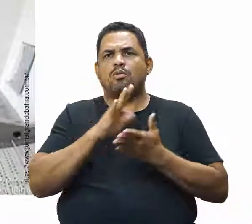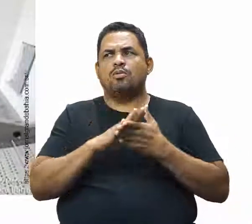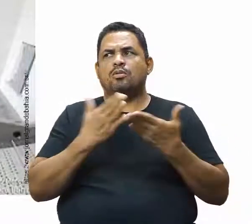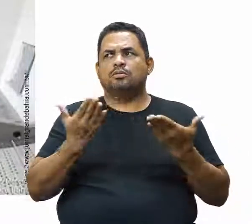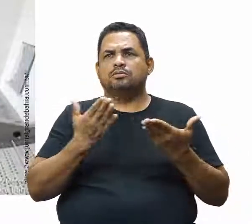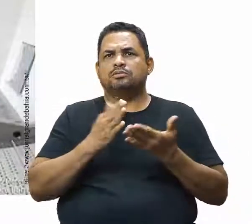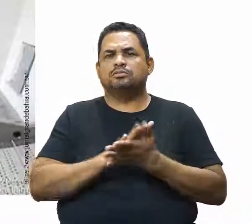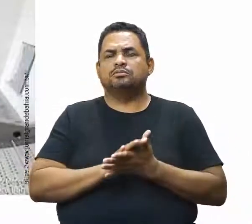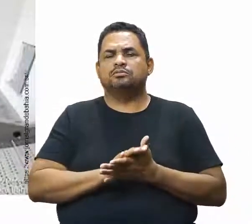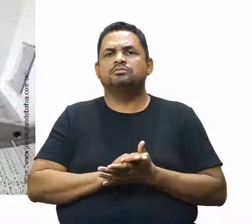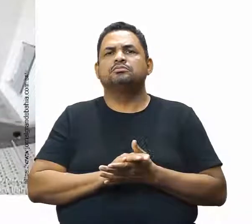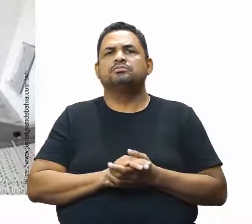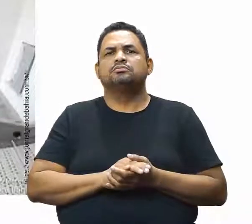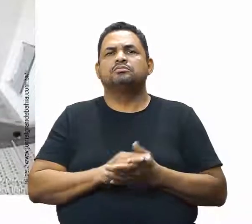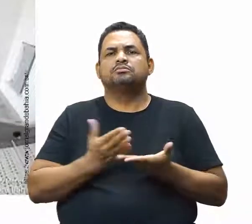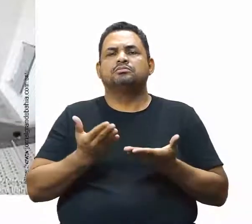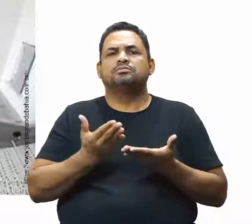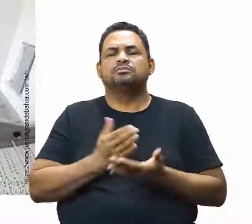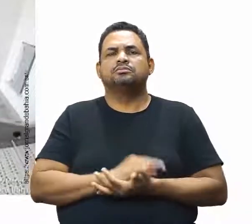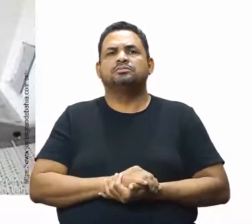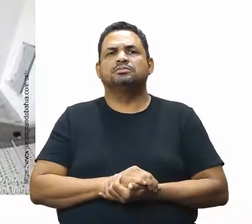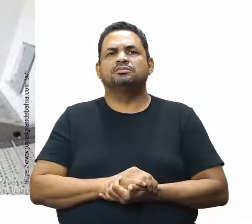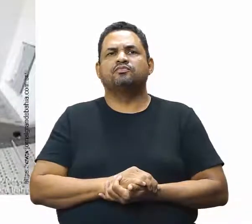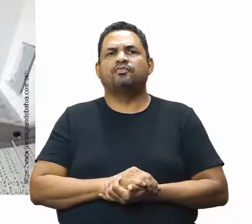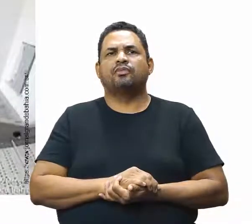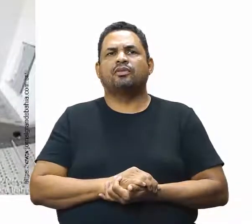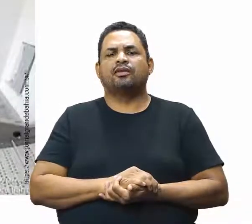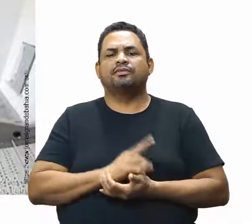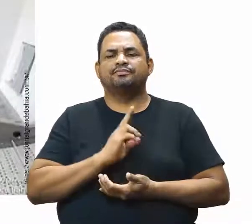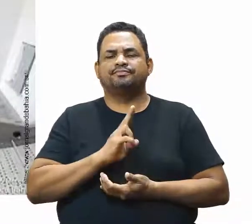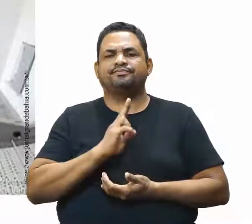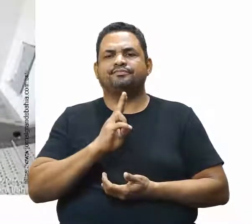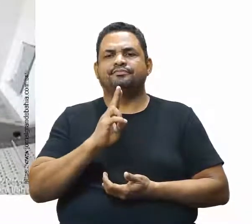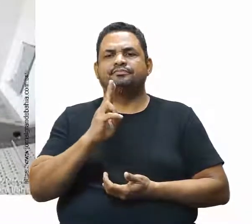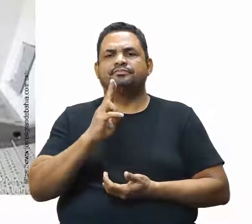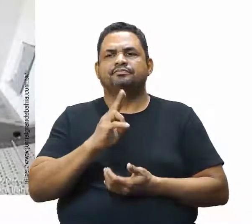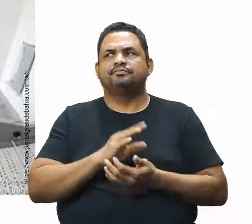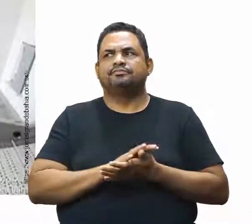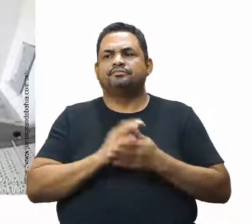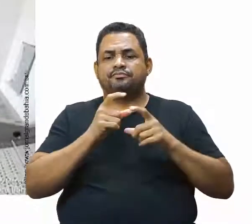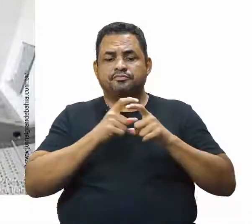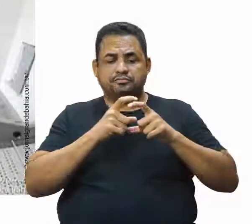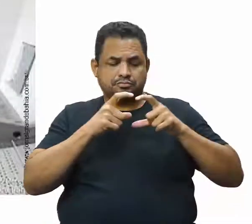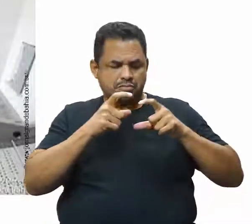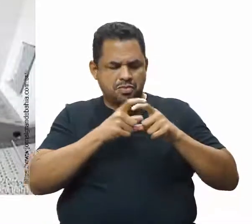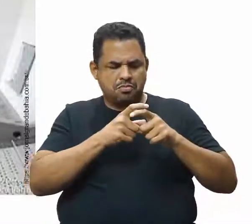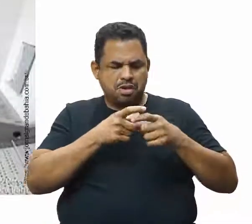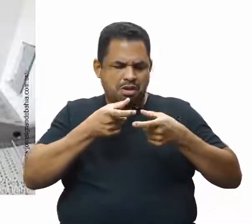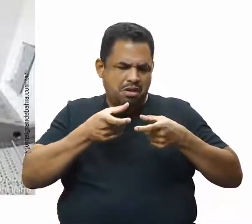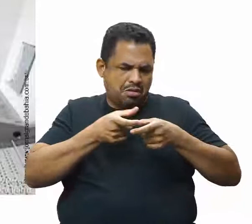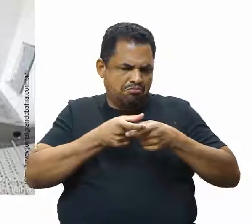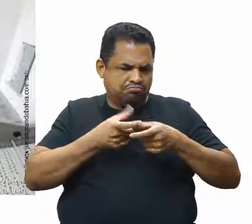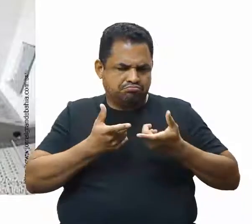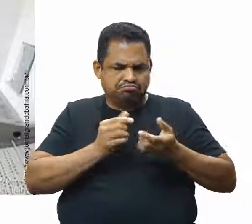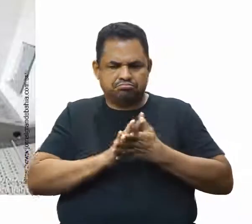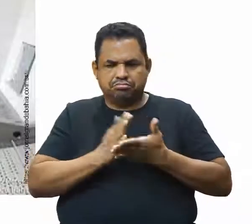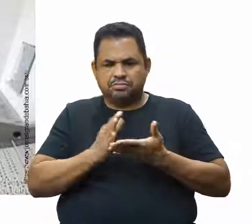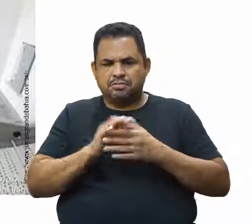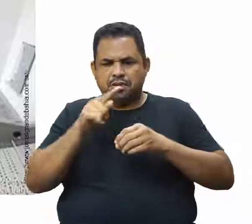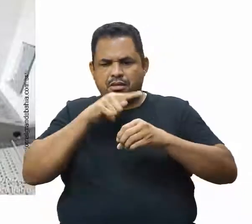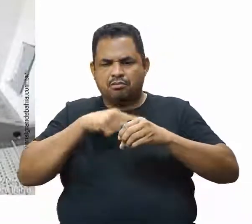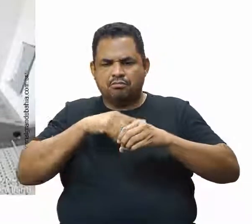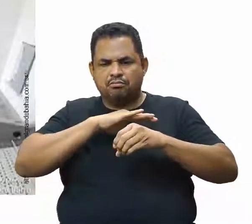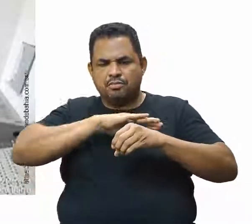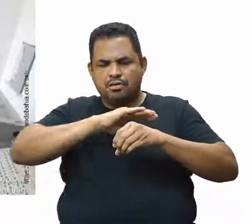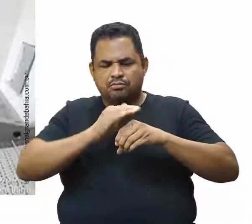pelo pré-beneficiamento do processo de tamanho, cor e ainda cápsula, porque